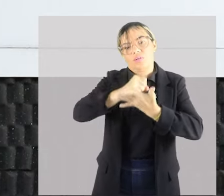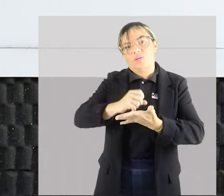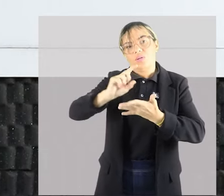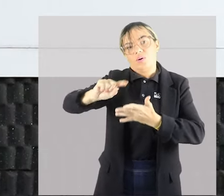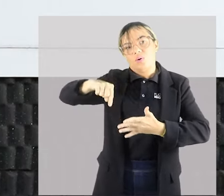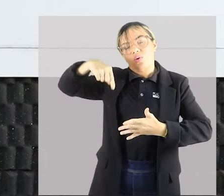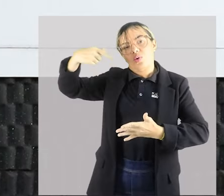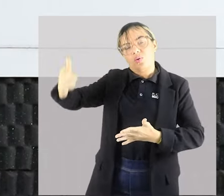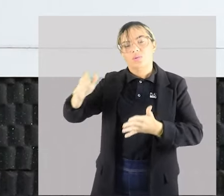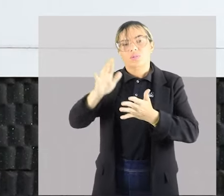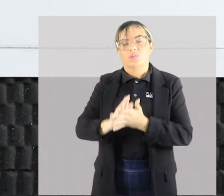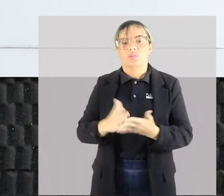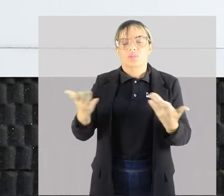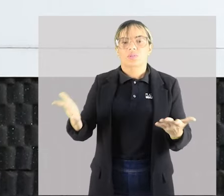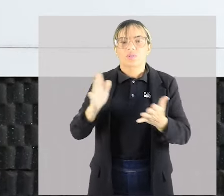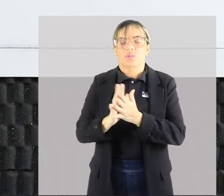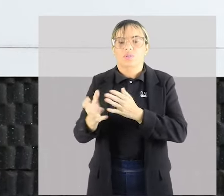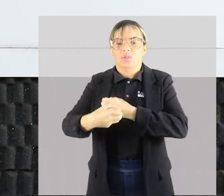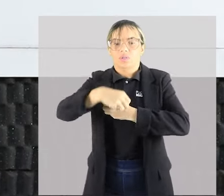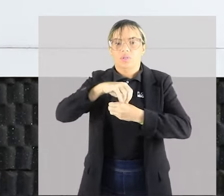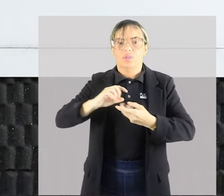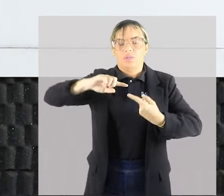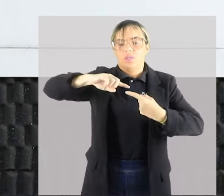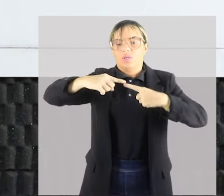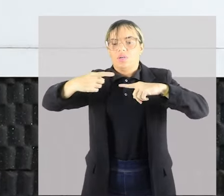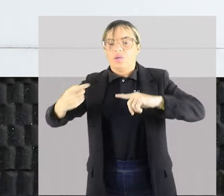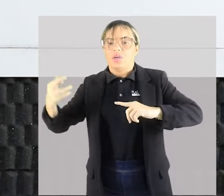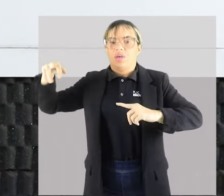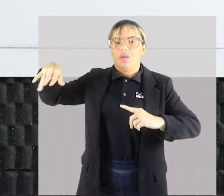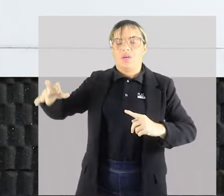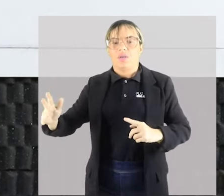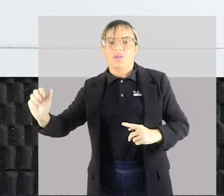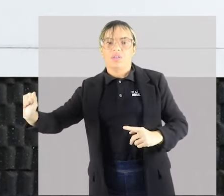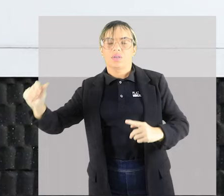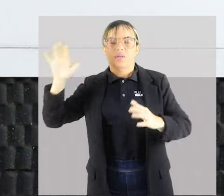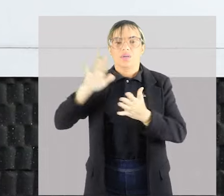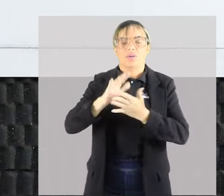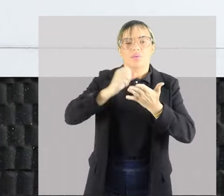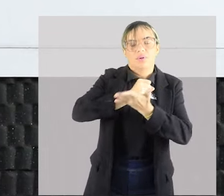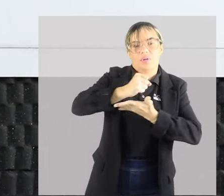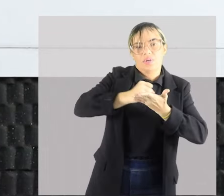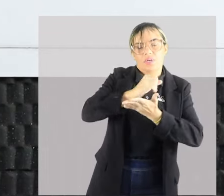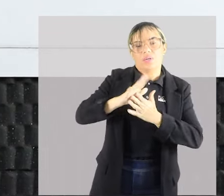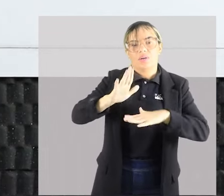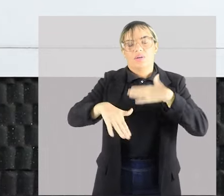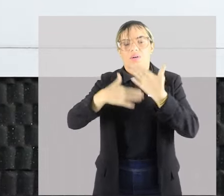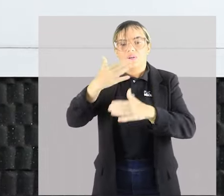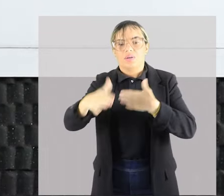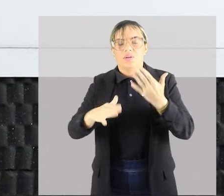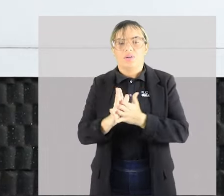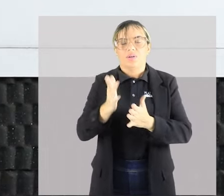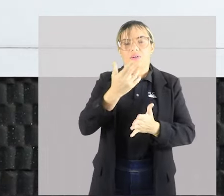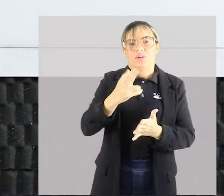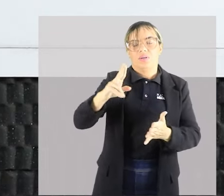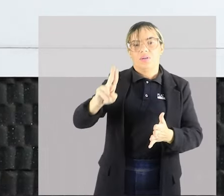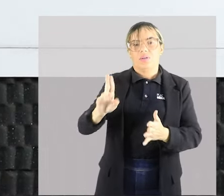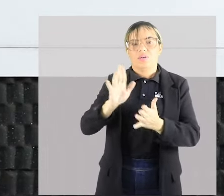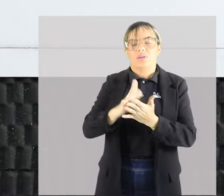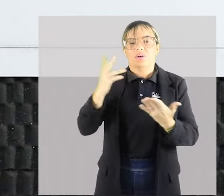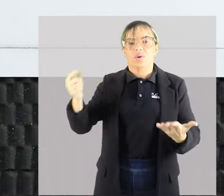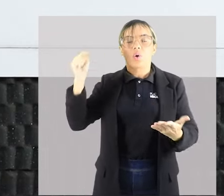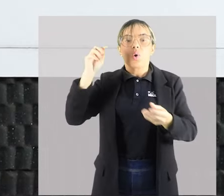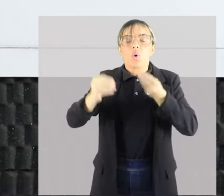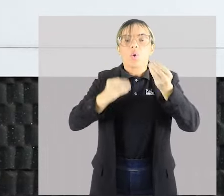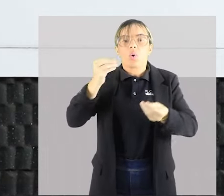uma outra molécula que é a molécula de RNA basicamente Gente esse processo a gente denomina de uma